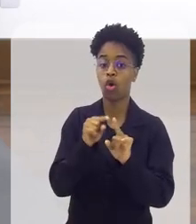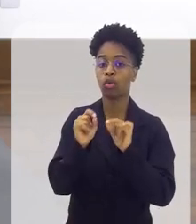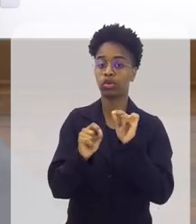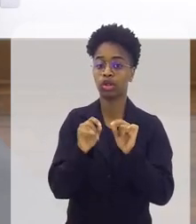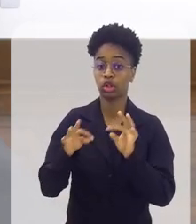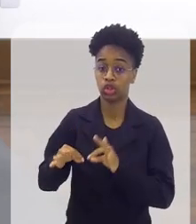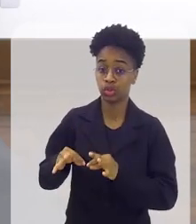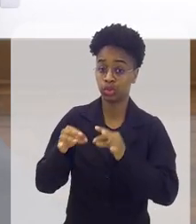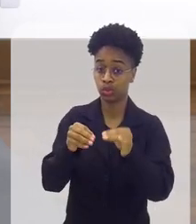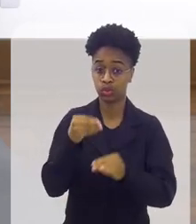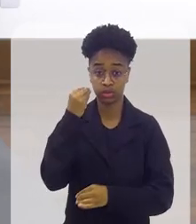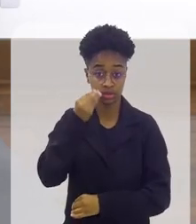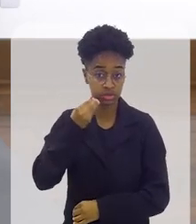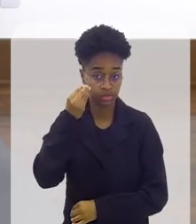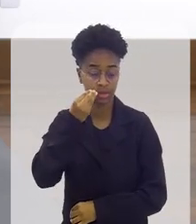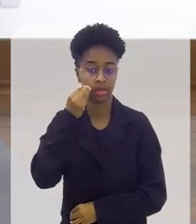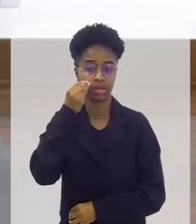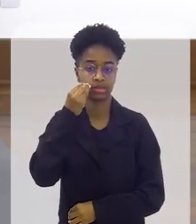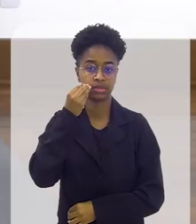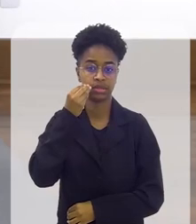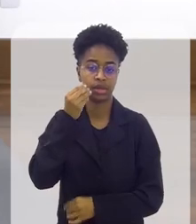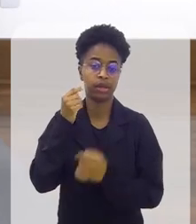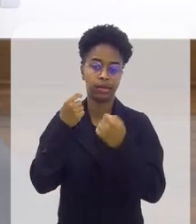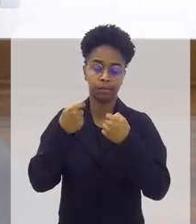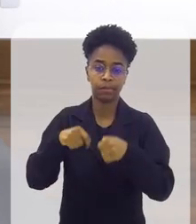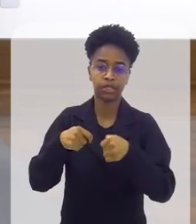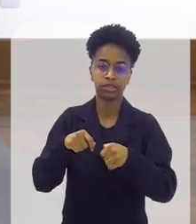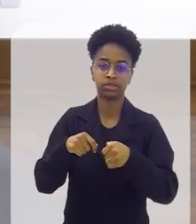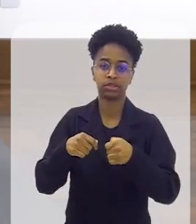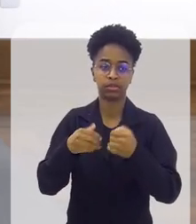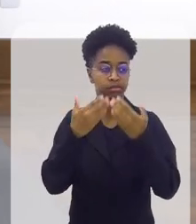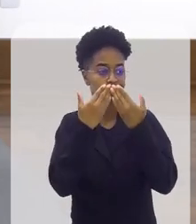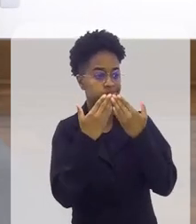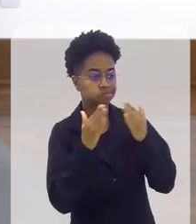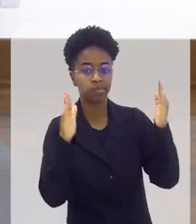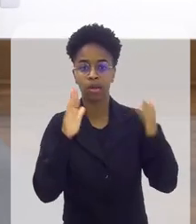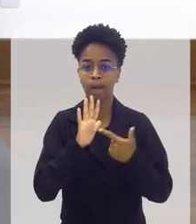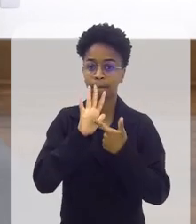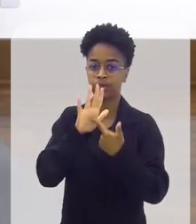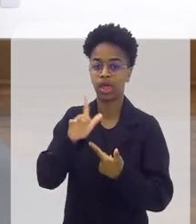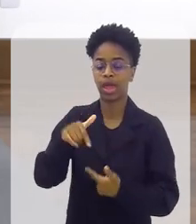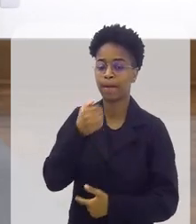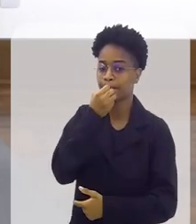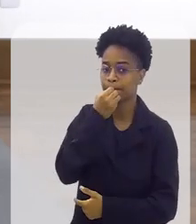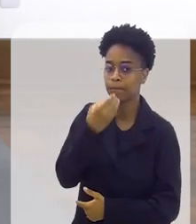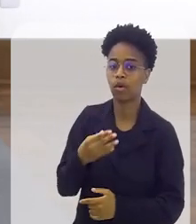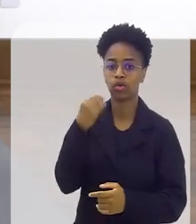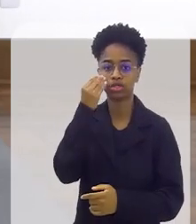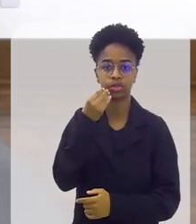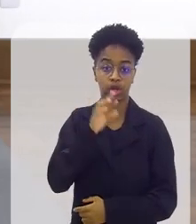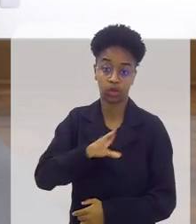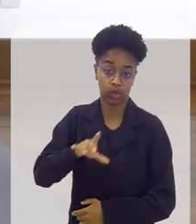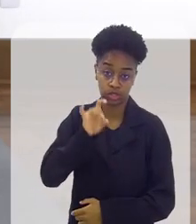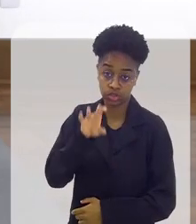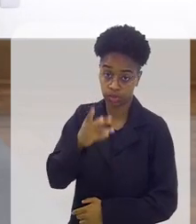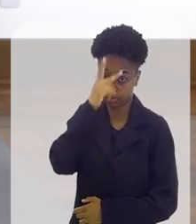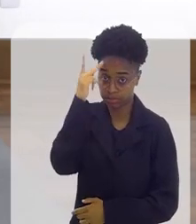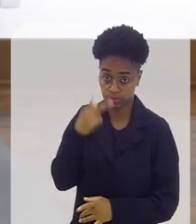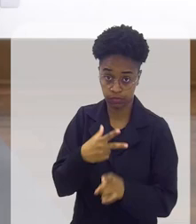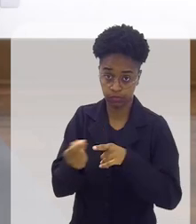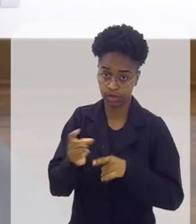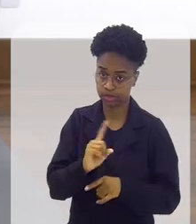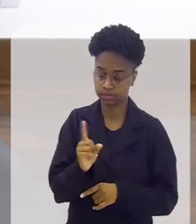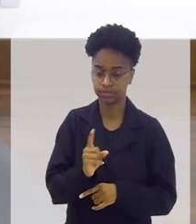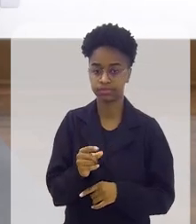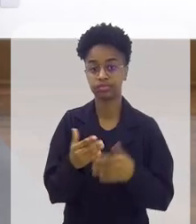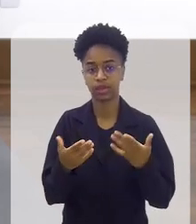é que todas as experiências feitas consigam ser expostas como boas experiências. Estarão todos lá. Não só vencedor,